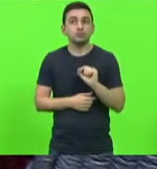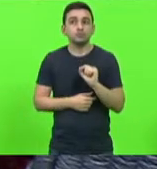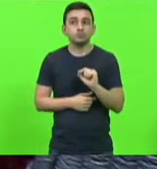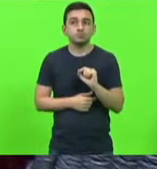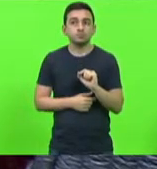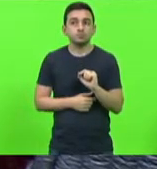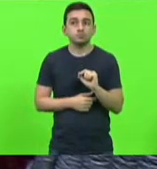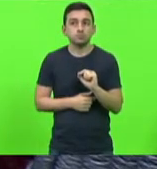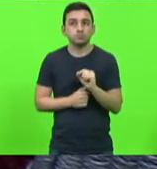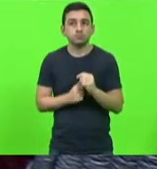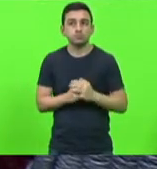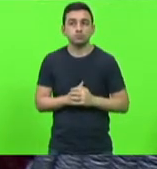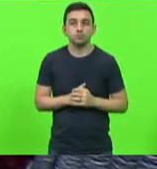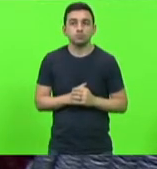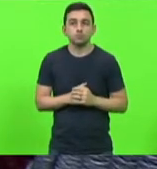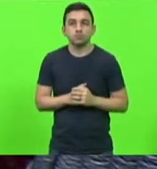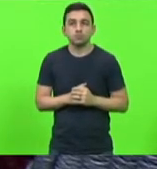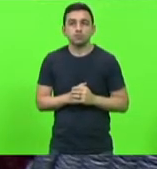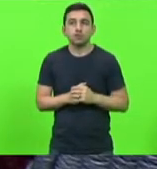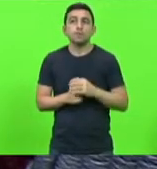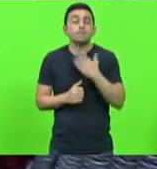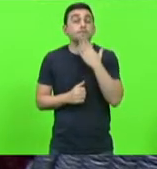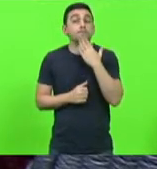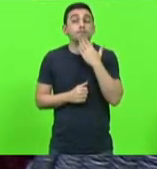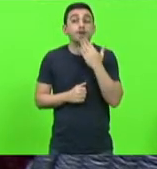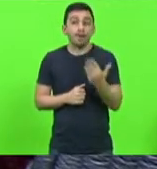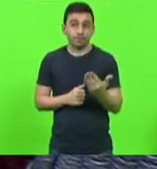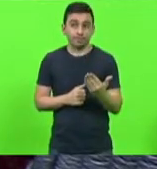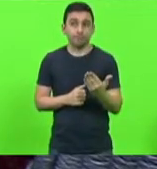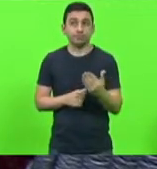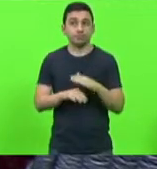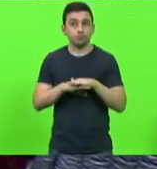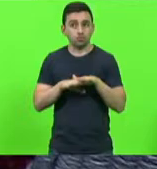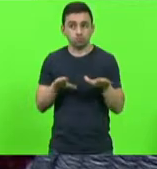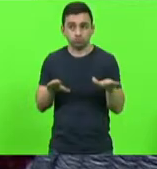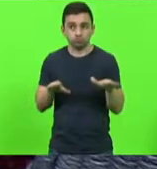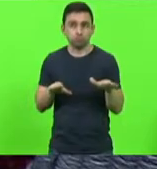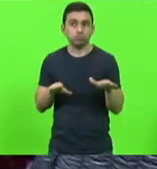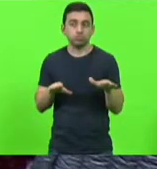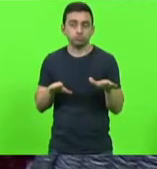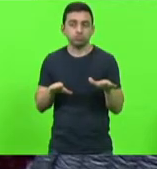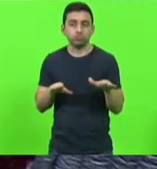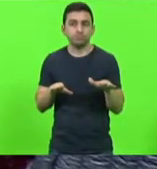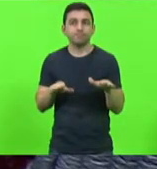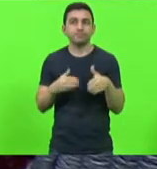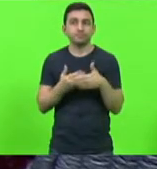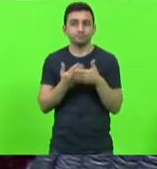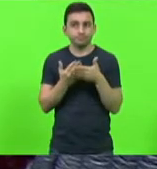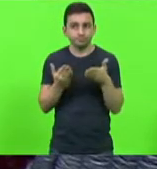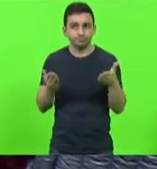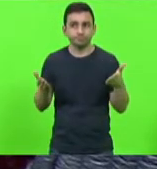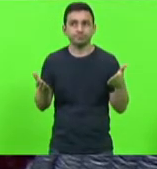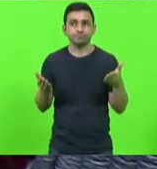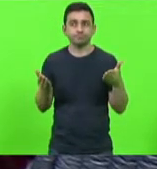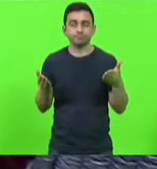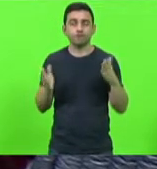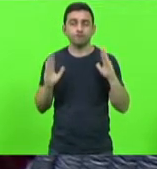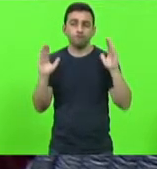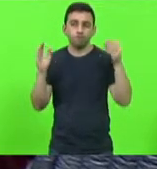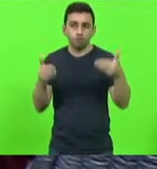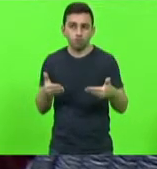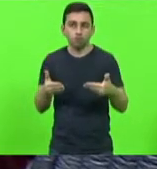ela apela, ela pede para que o Fórum